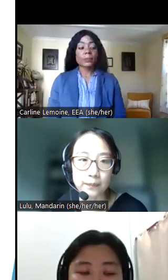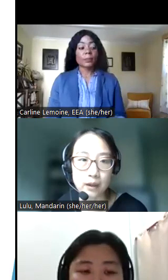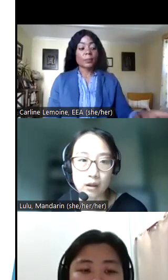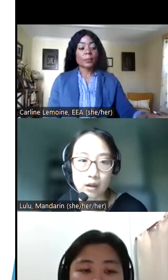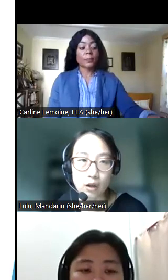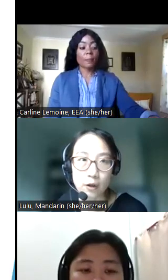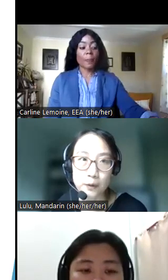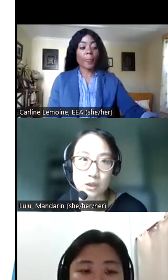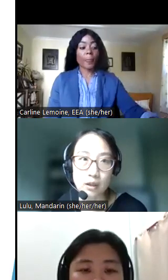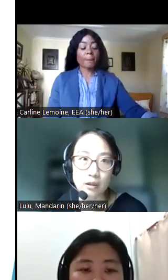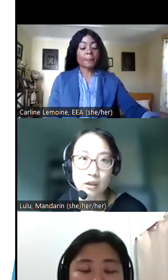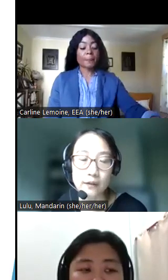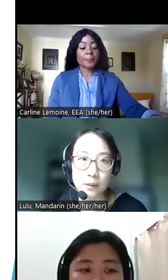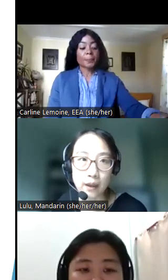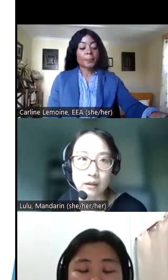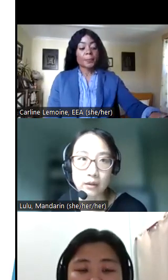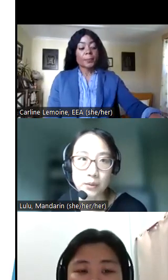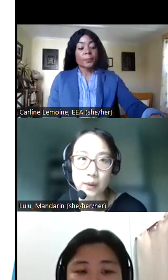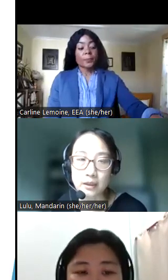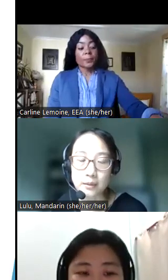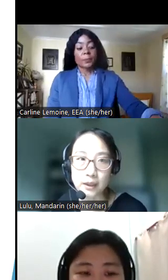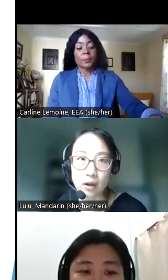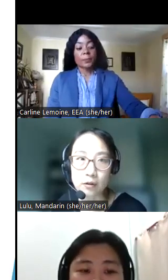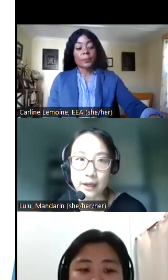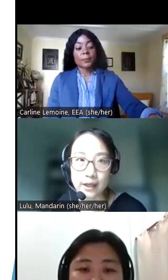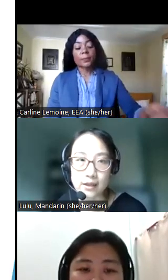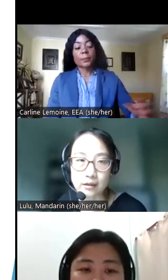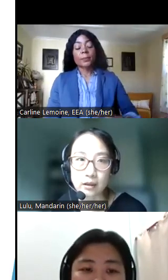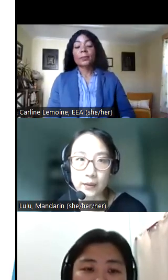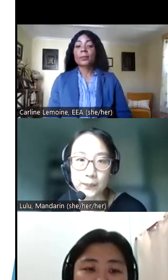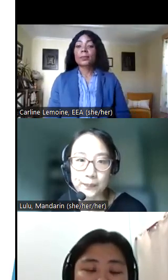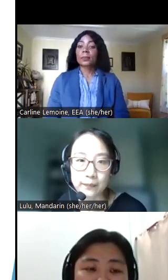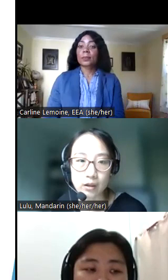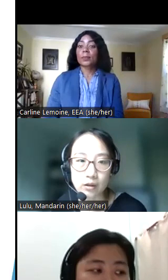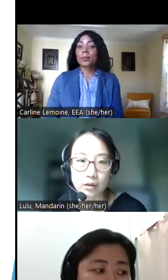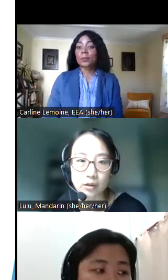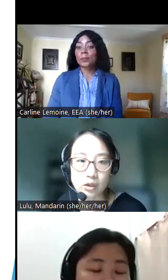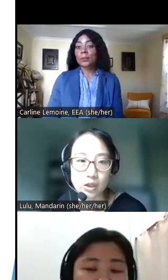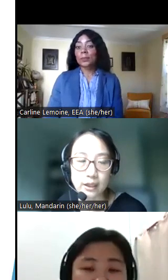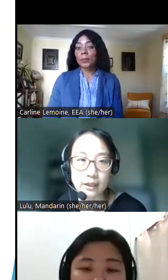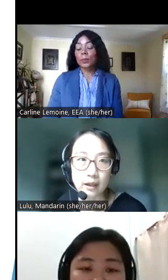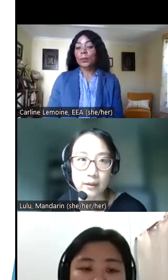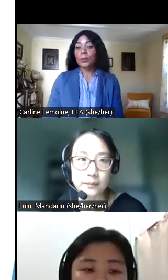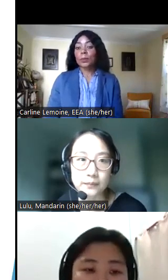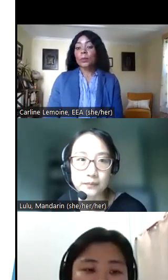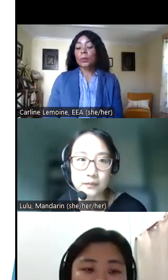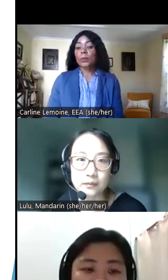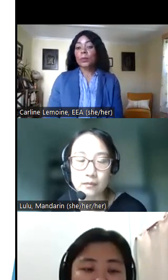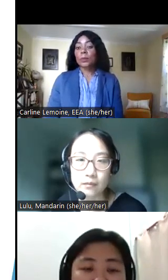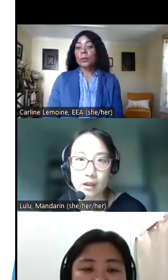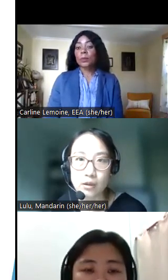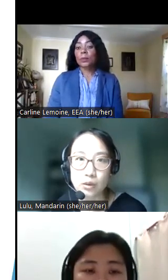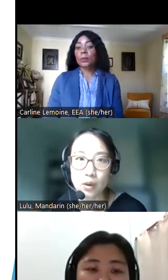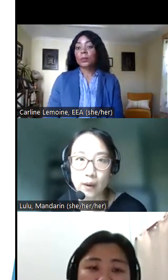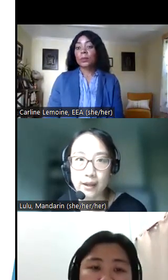hoje a apresentação em inglês. Se não, os membros cada consegue